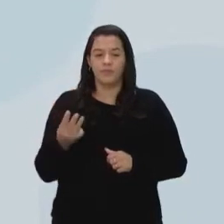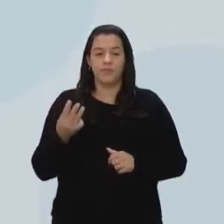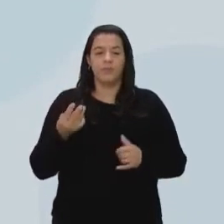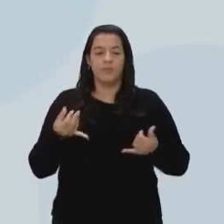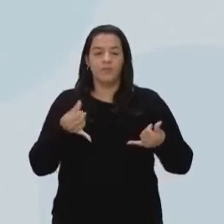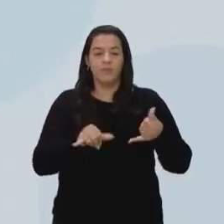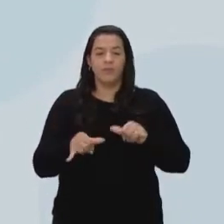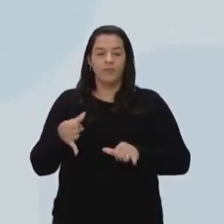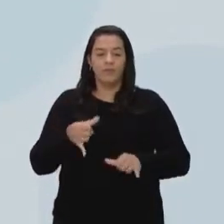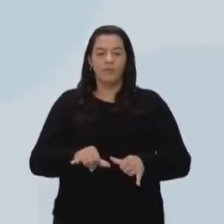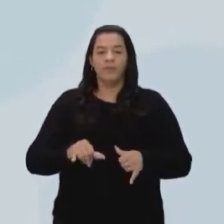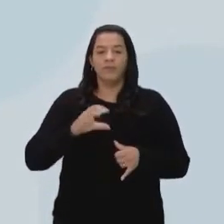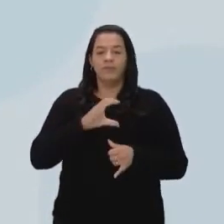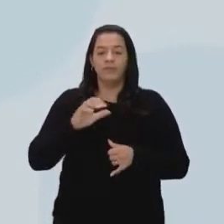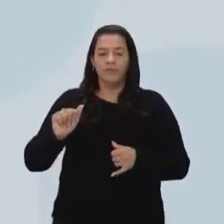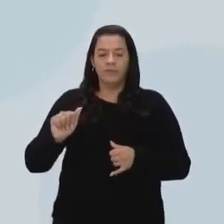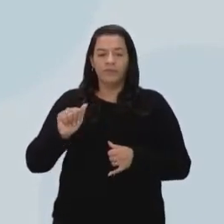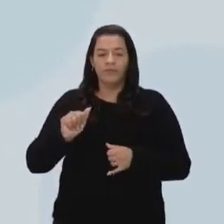cálcio